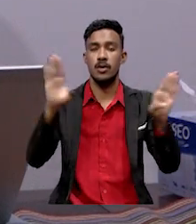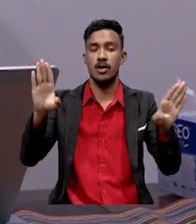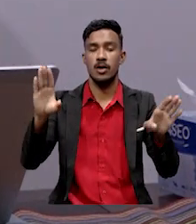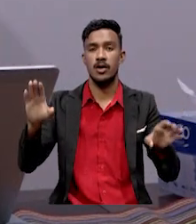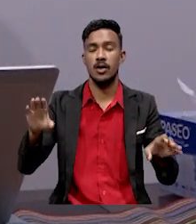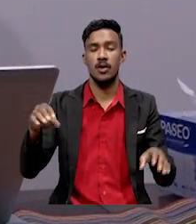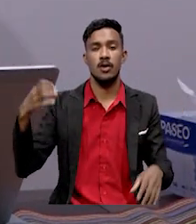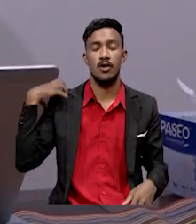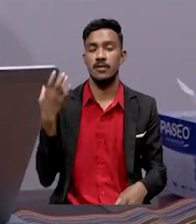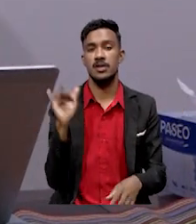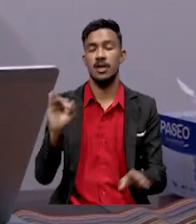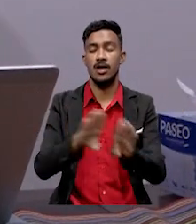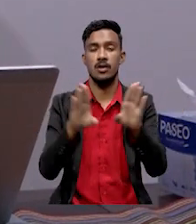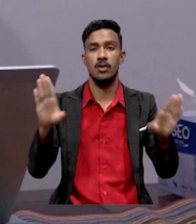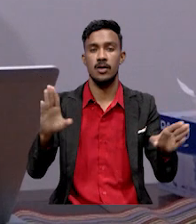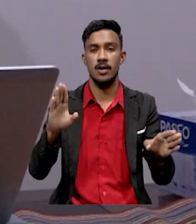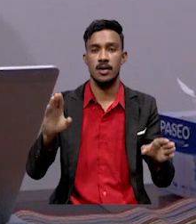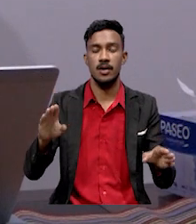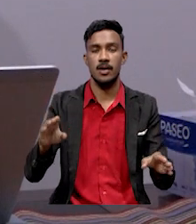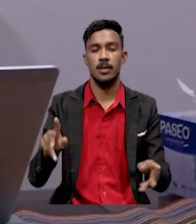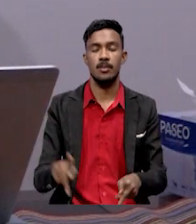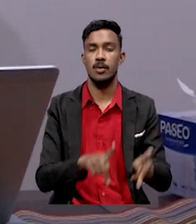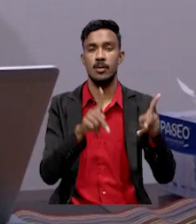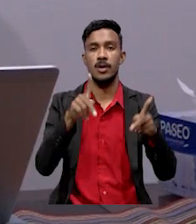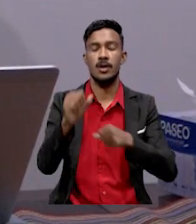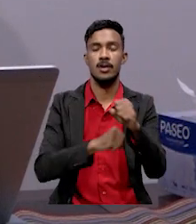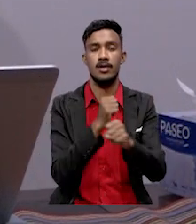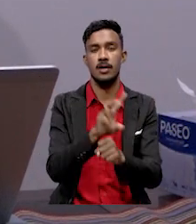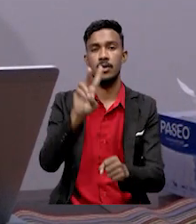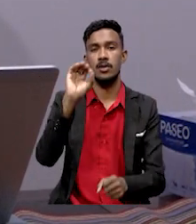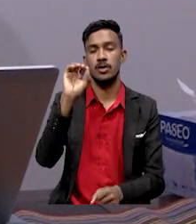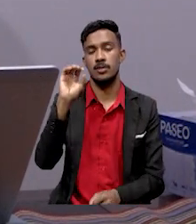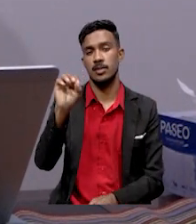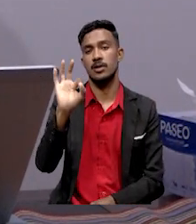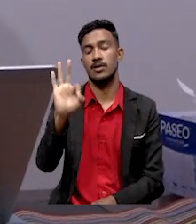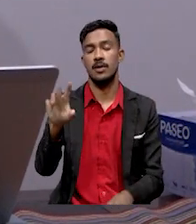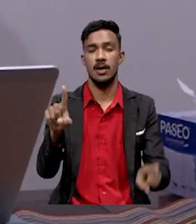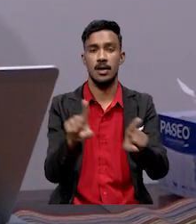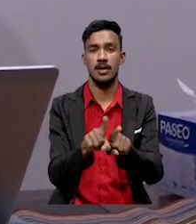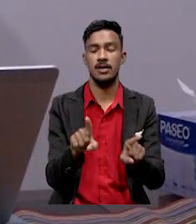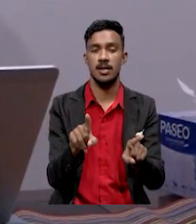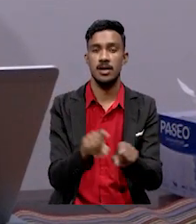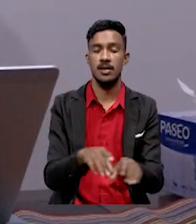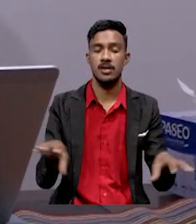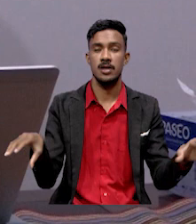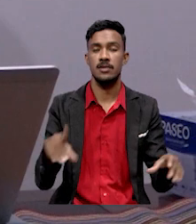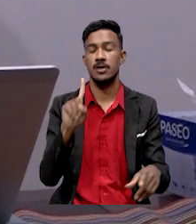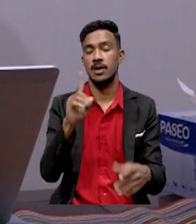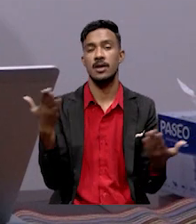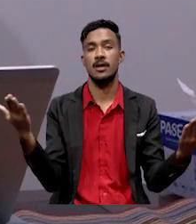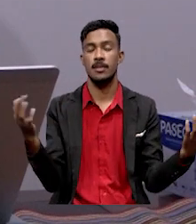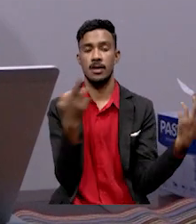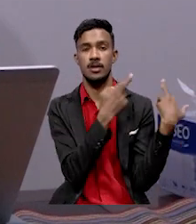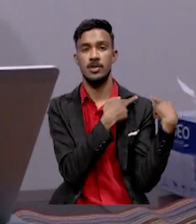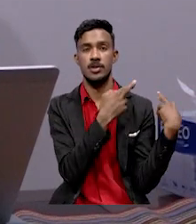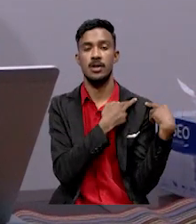loke função pública desde 2009 quando nia sai nessa instituição ida nebe responsável